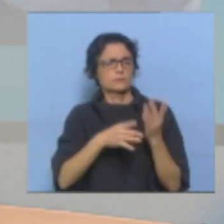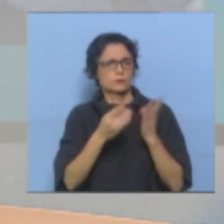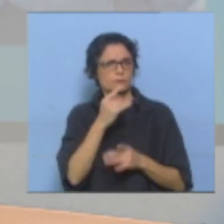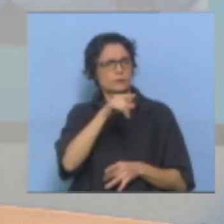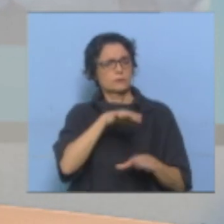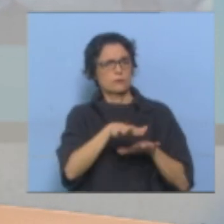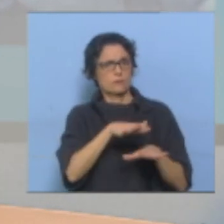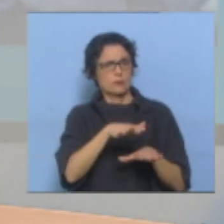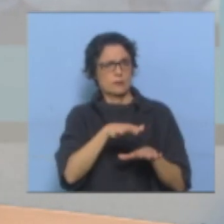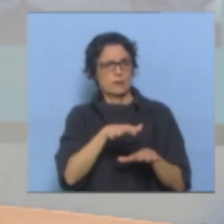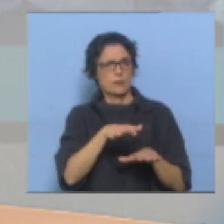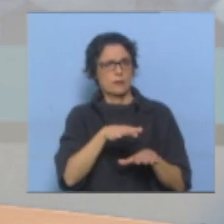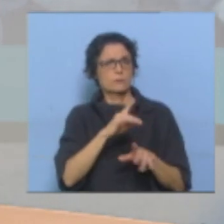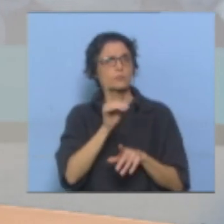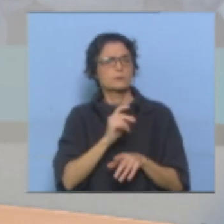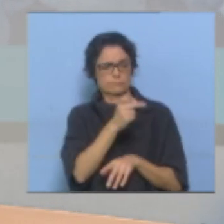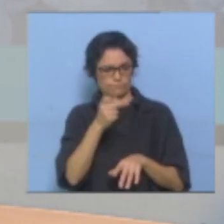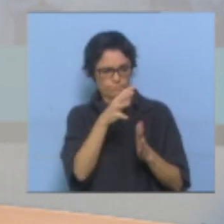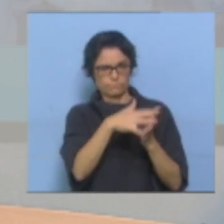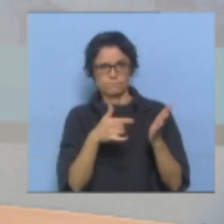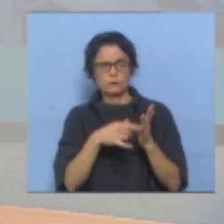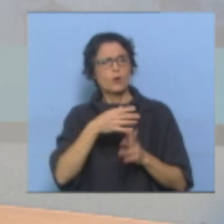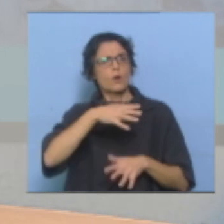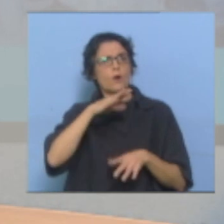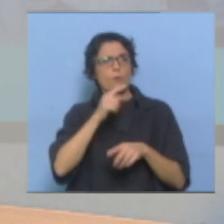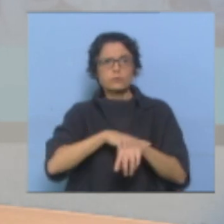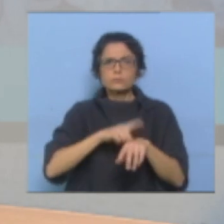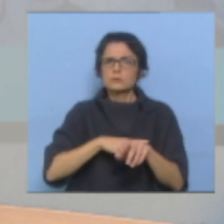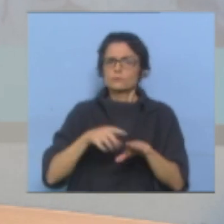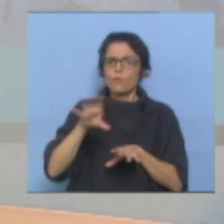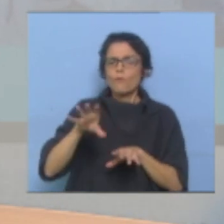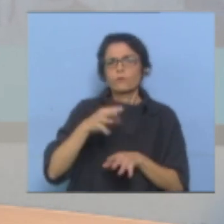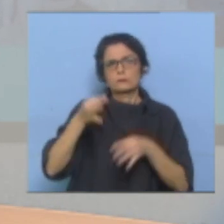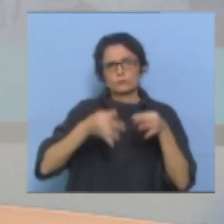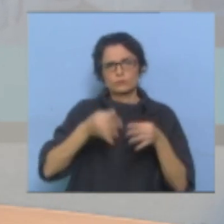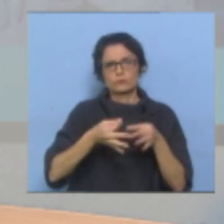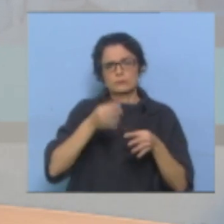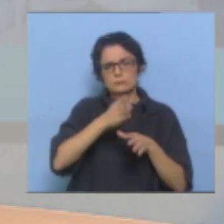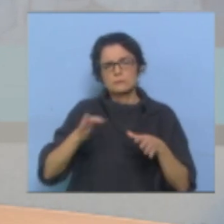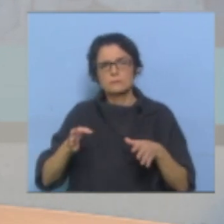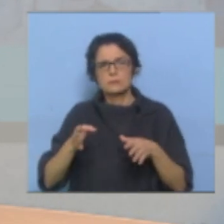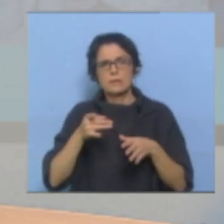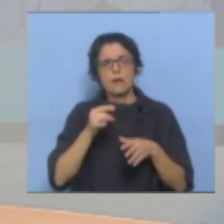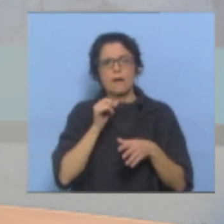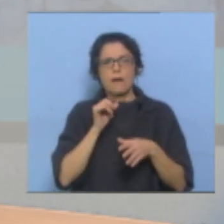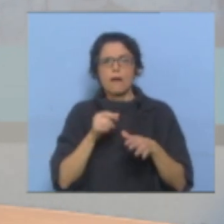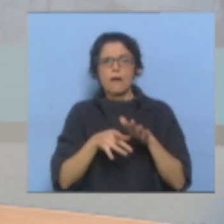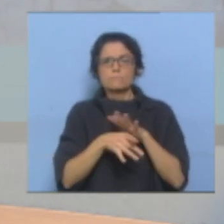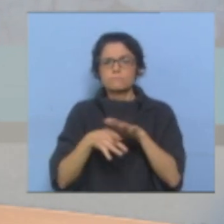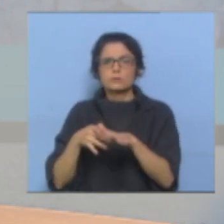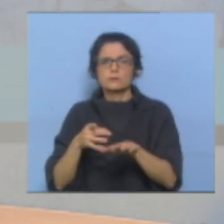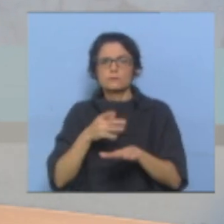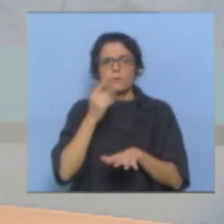o tempo e o modo com o qual a justiça é administrada tocam a carne viva das pessoas, principalmente as mais